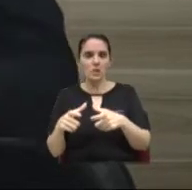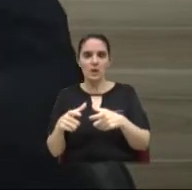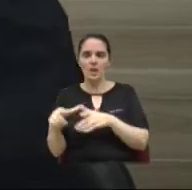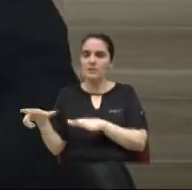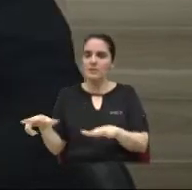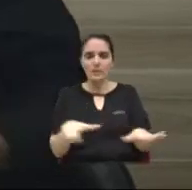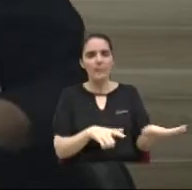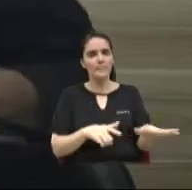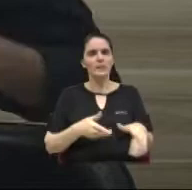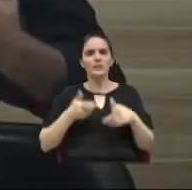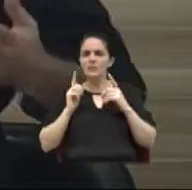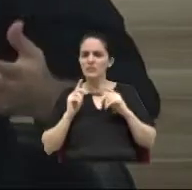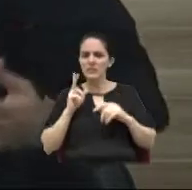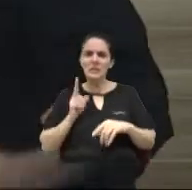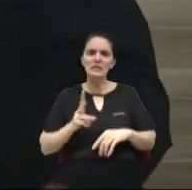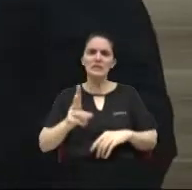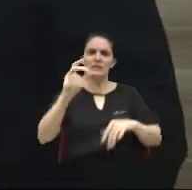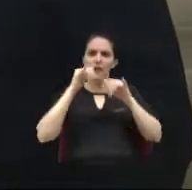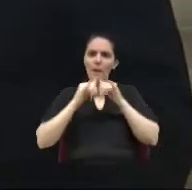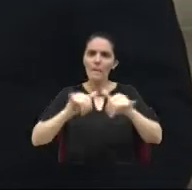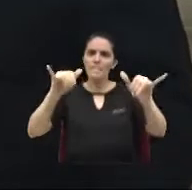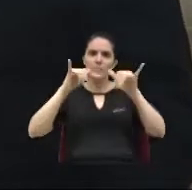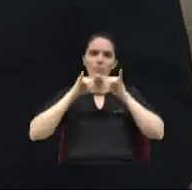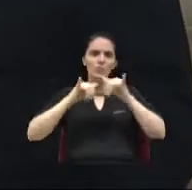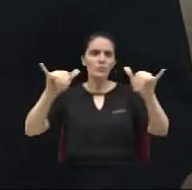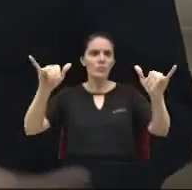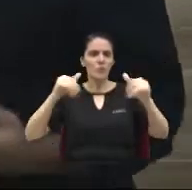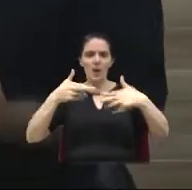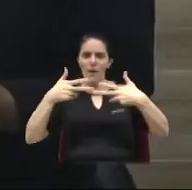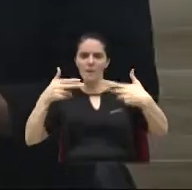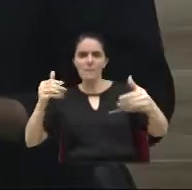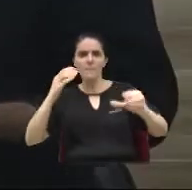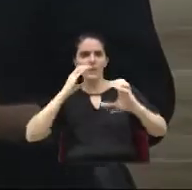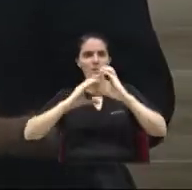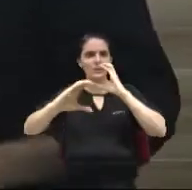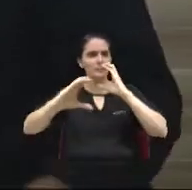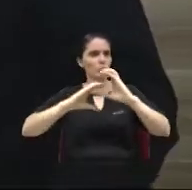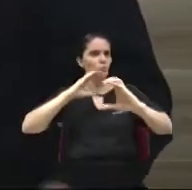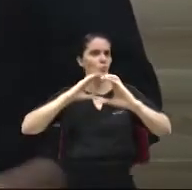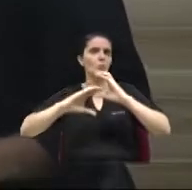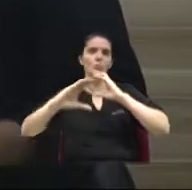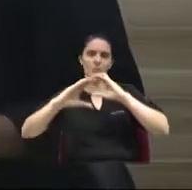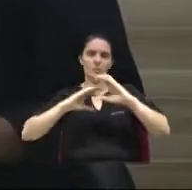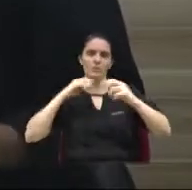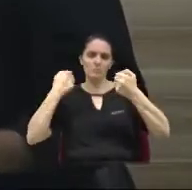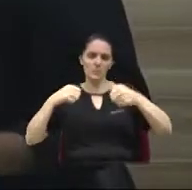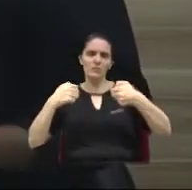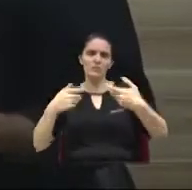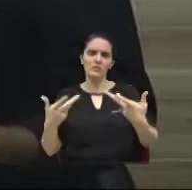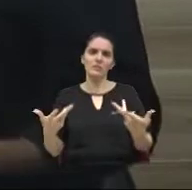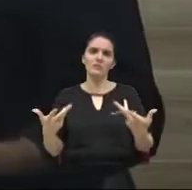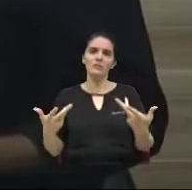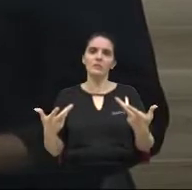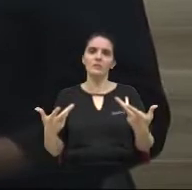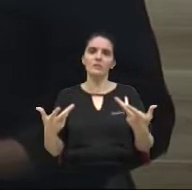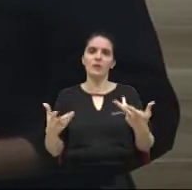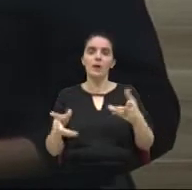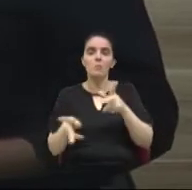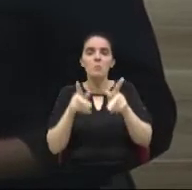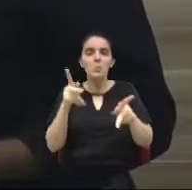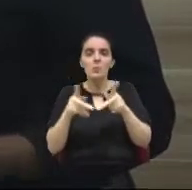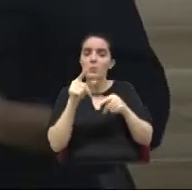de rock, baião, axé, sertanejo, que temos ainda essa raiz aqui, para que haja opção para o